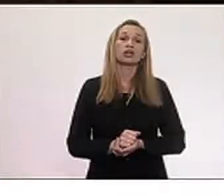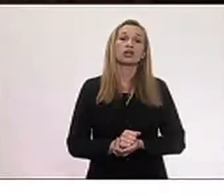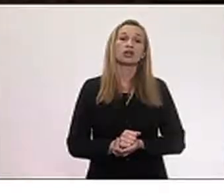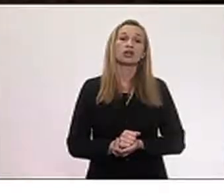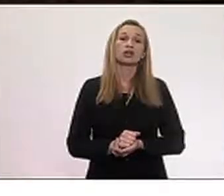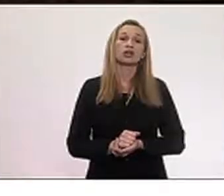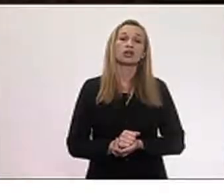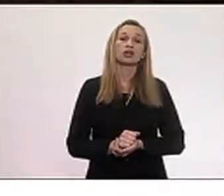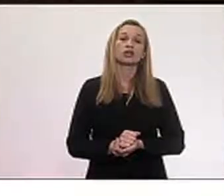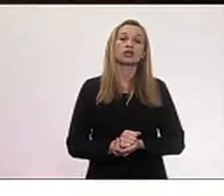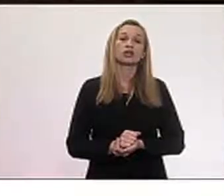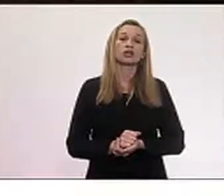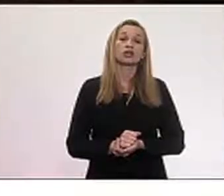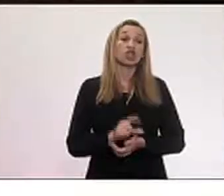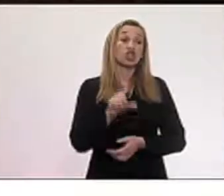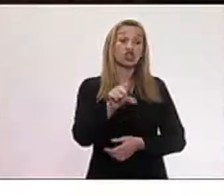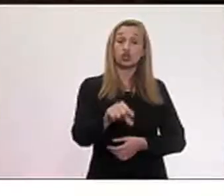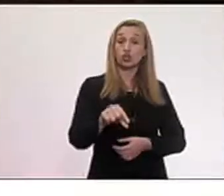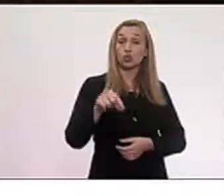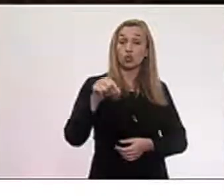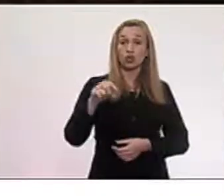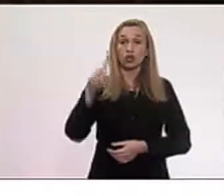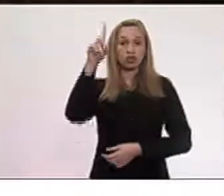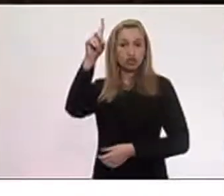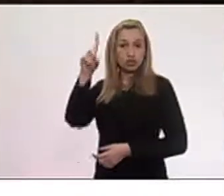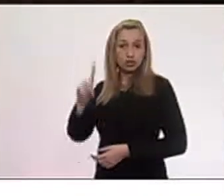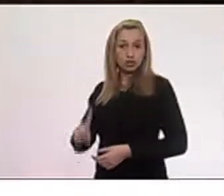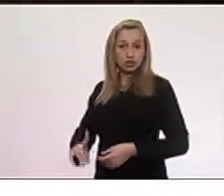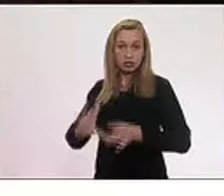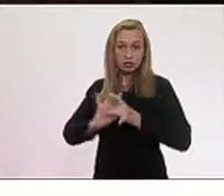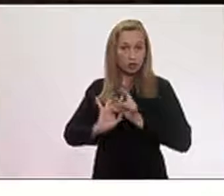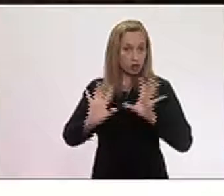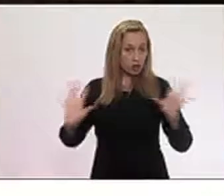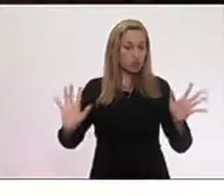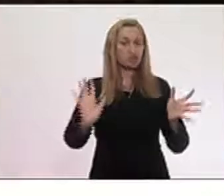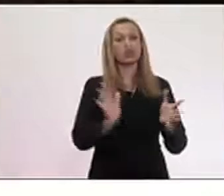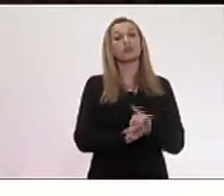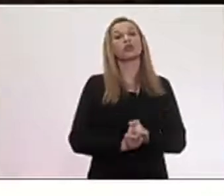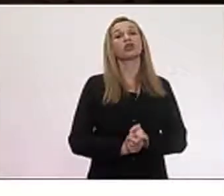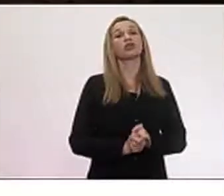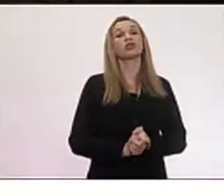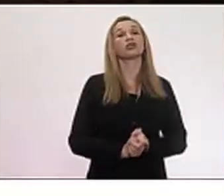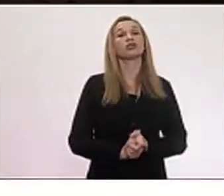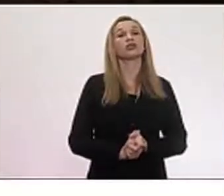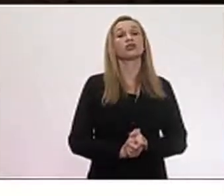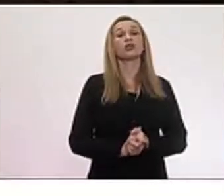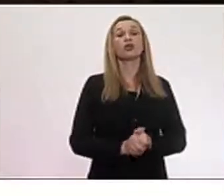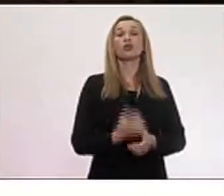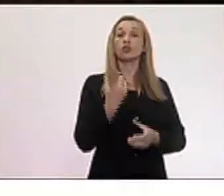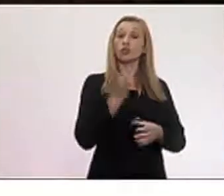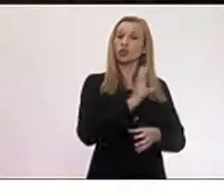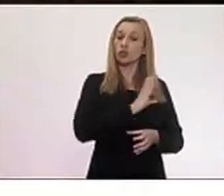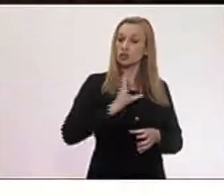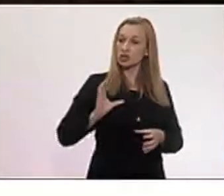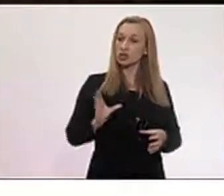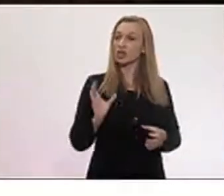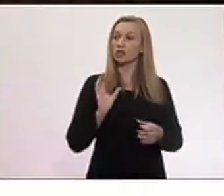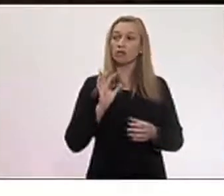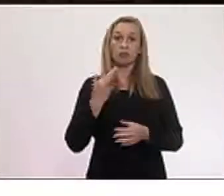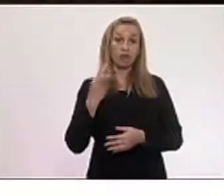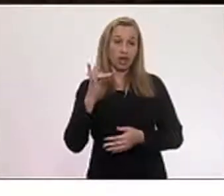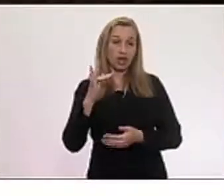um diretório eleito democraticamente para eleger uma comissão